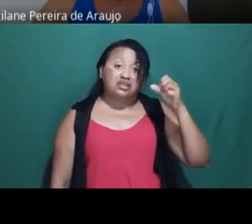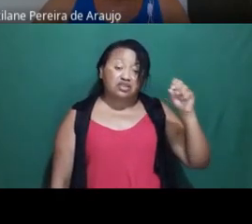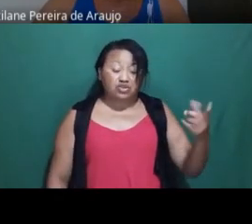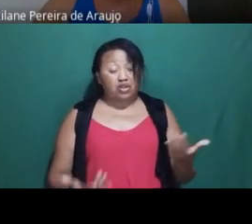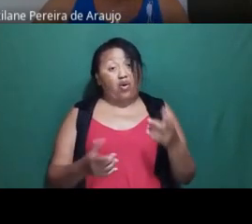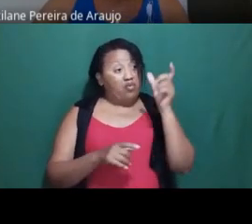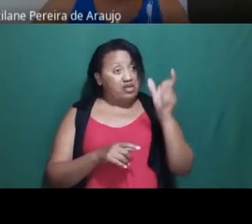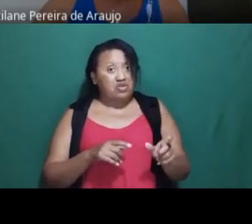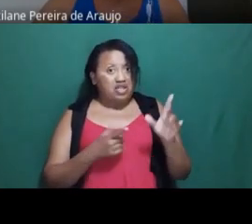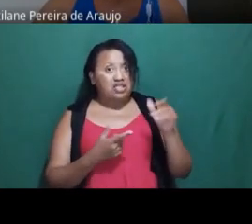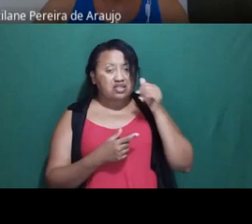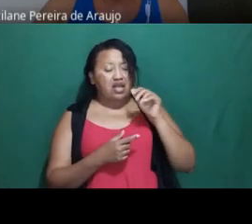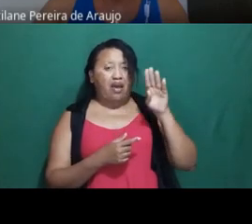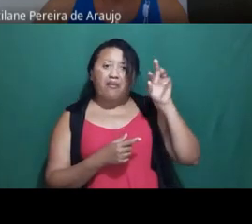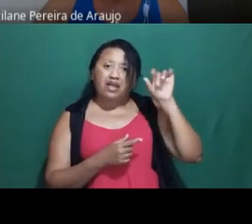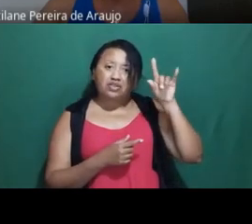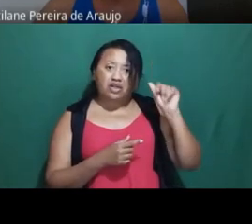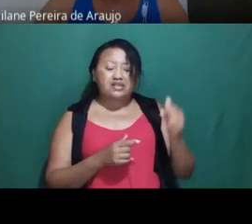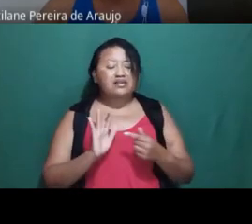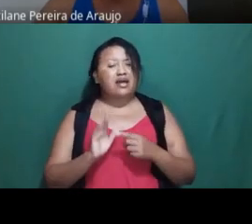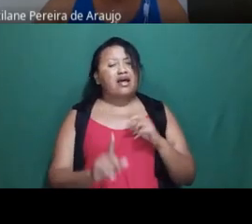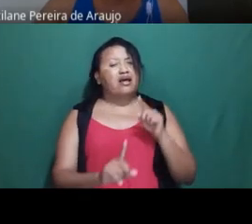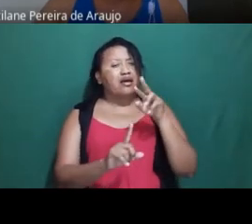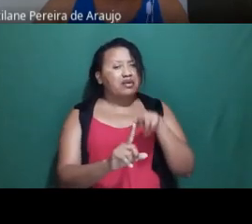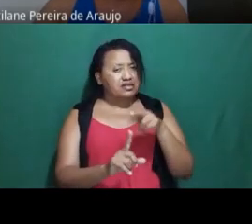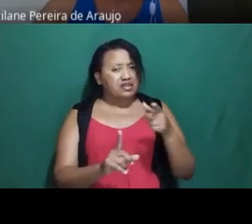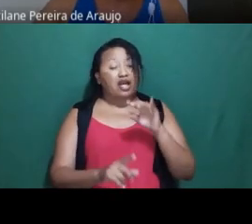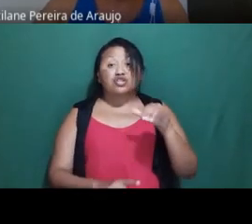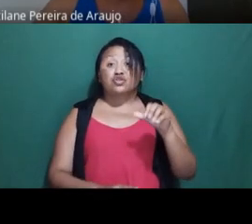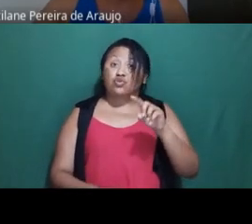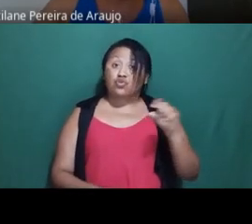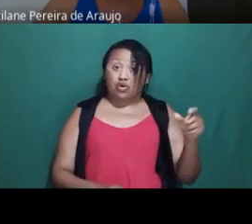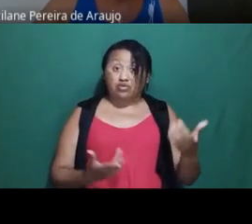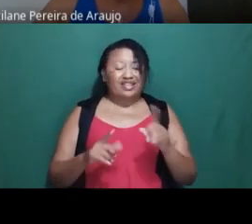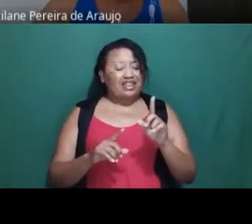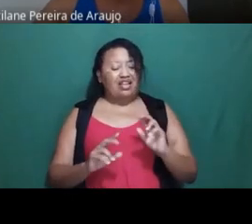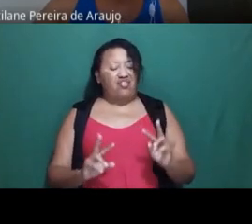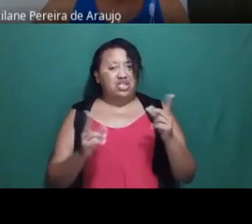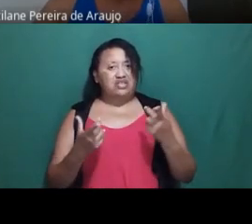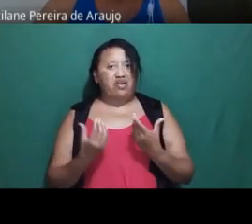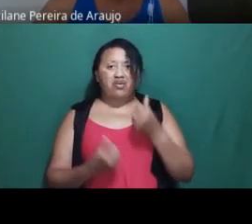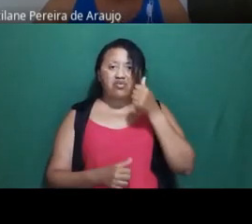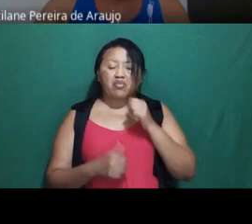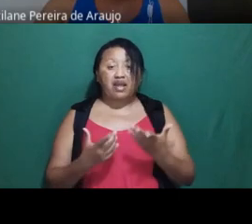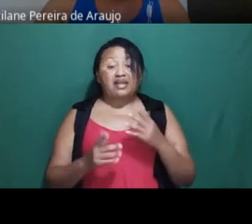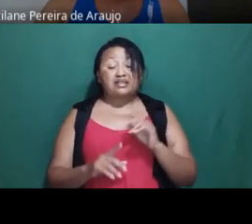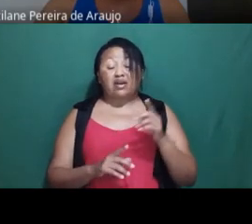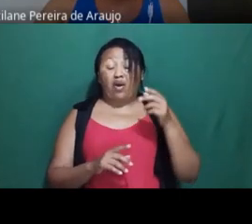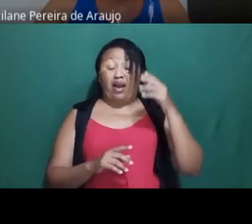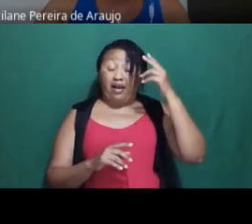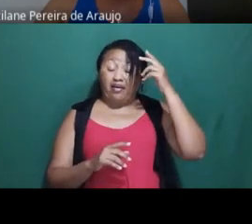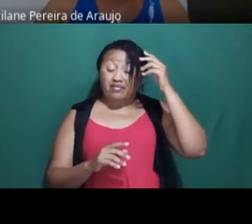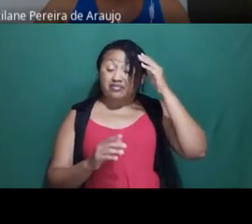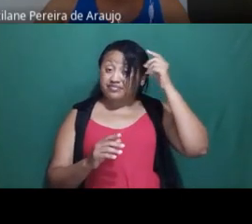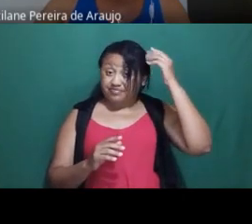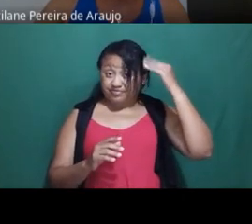representa um objeto de exploração por parte do seu companheiro João Romão o qual não a valorizava como mulher a personagem continuava